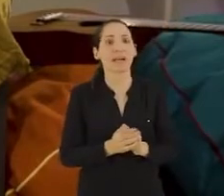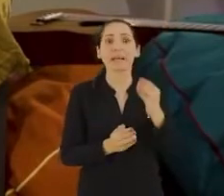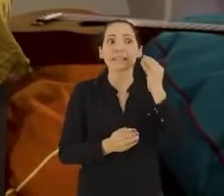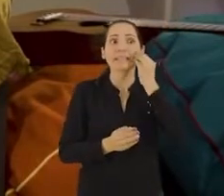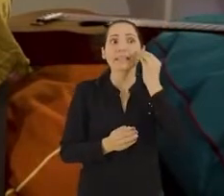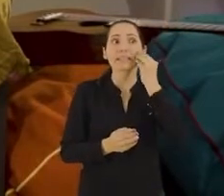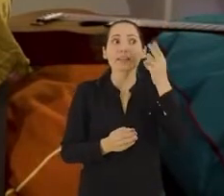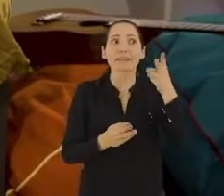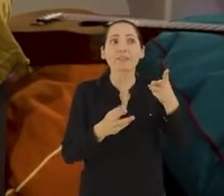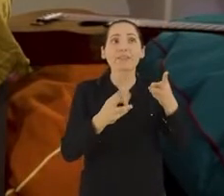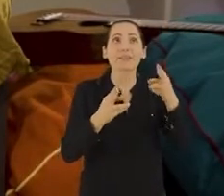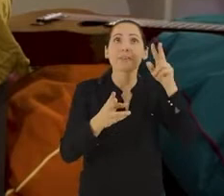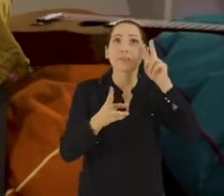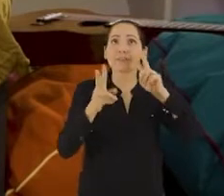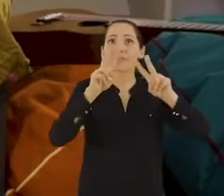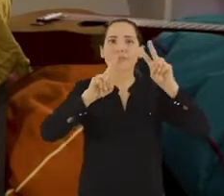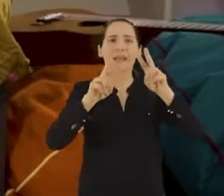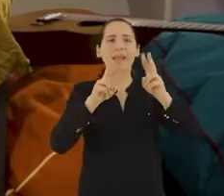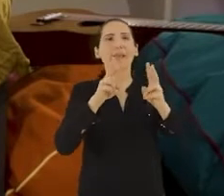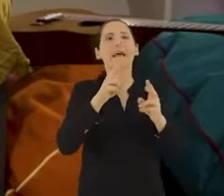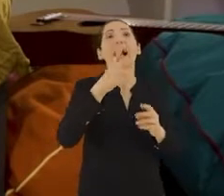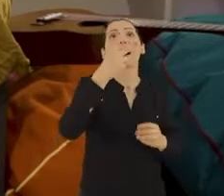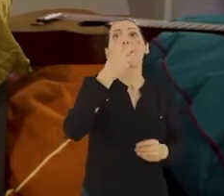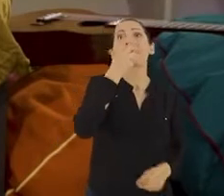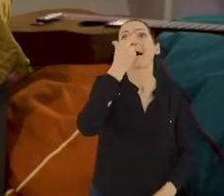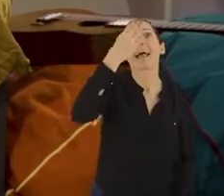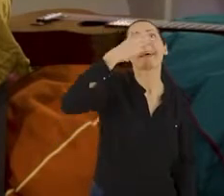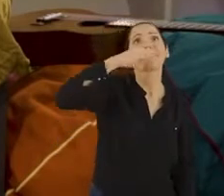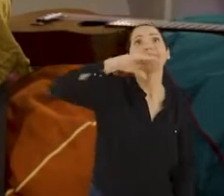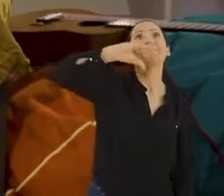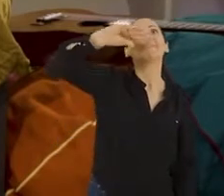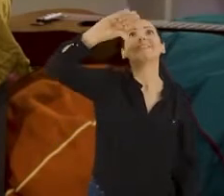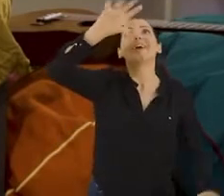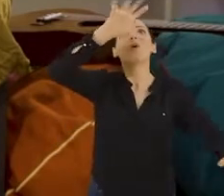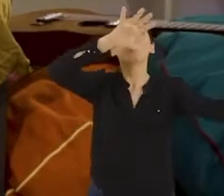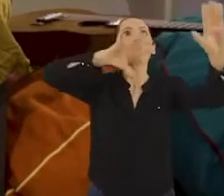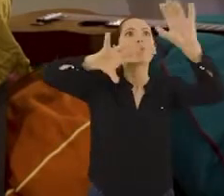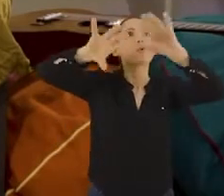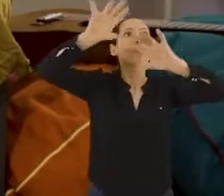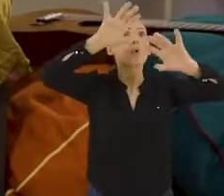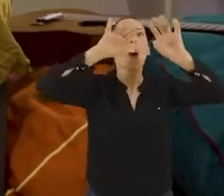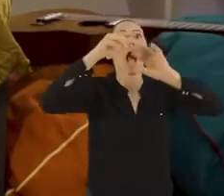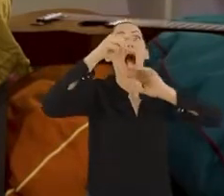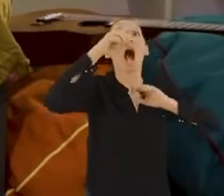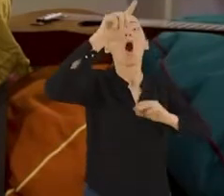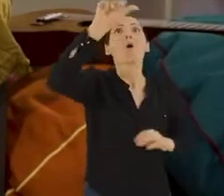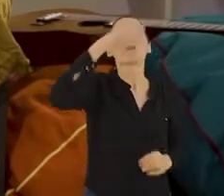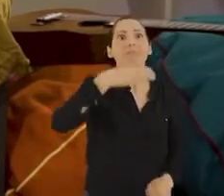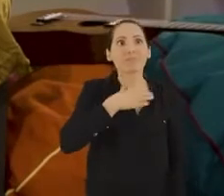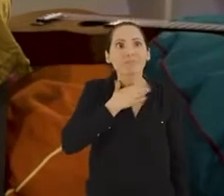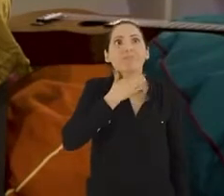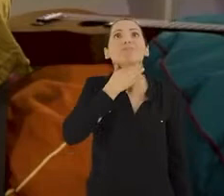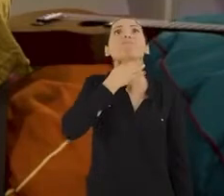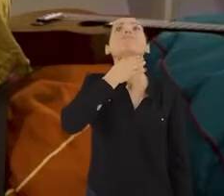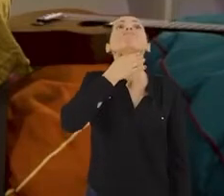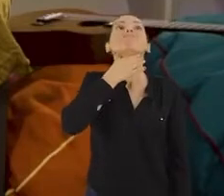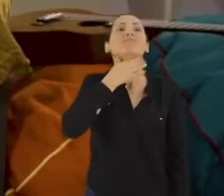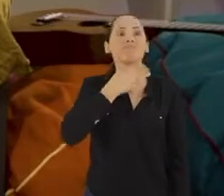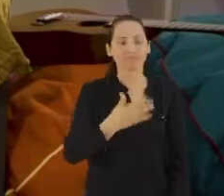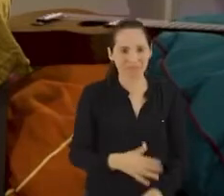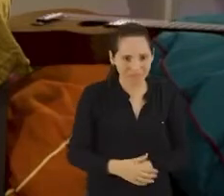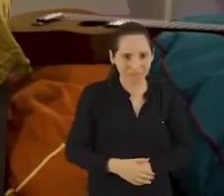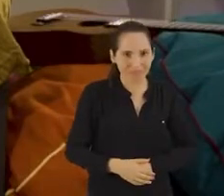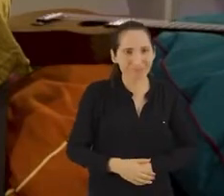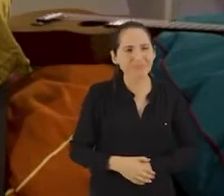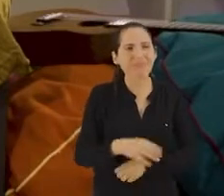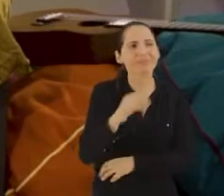tinham. Aquela ali parece um elefante. Aquela outra, uma girafa.